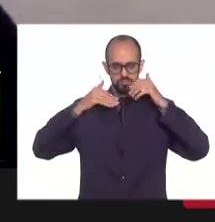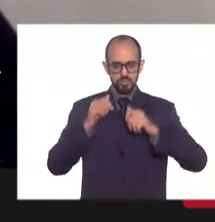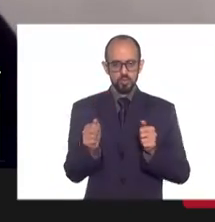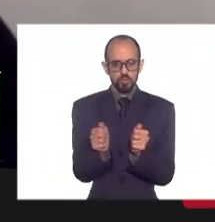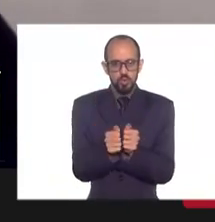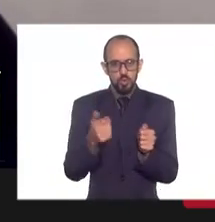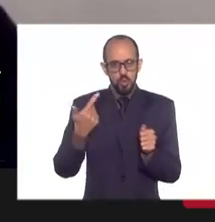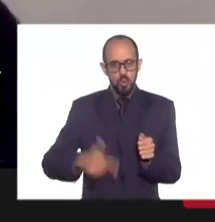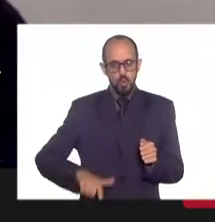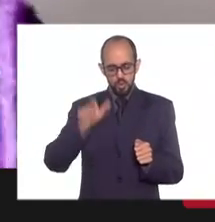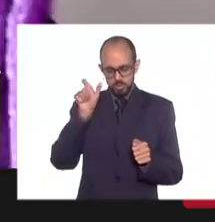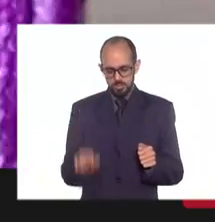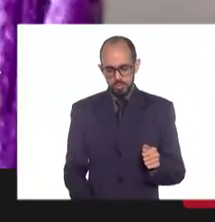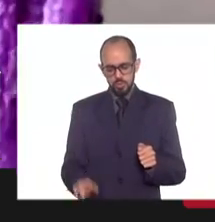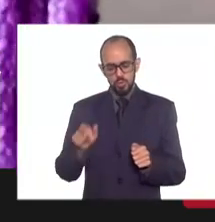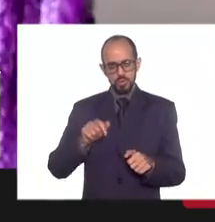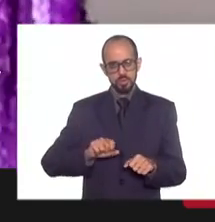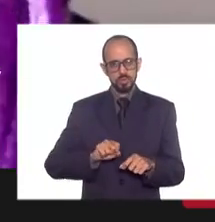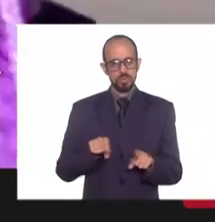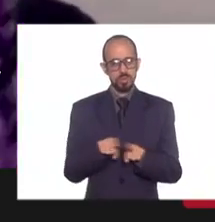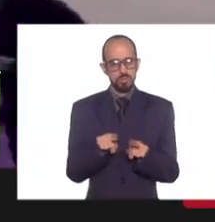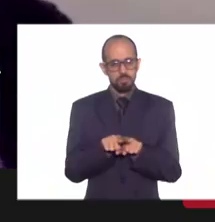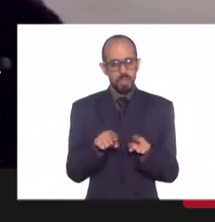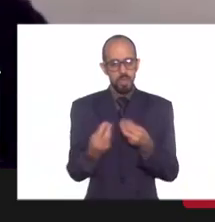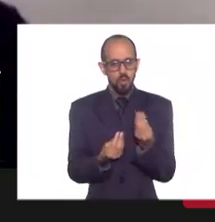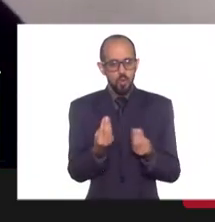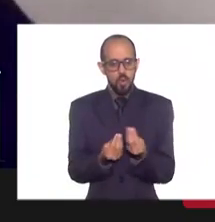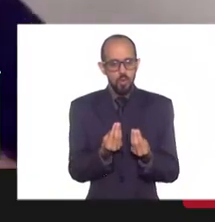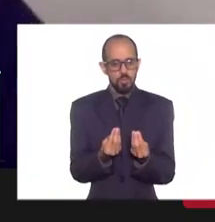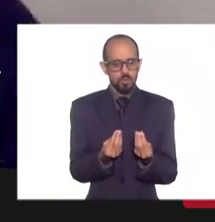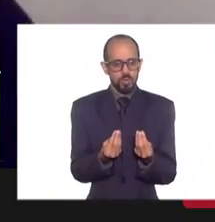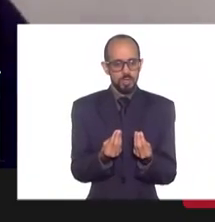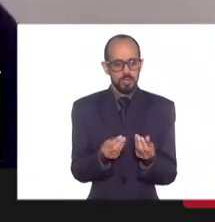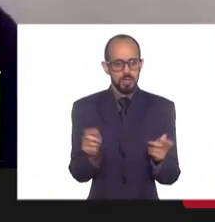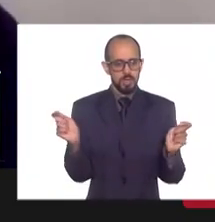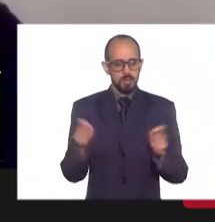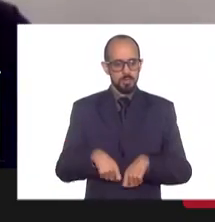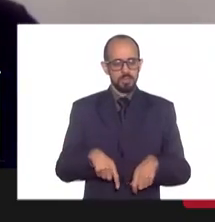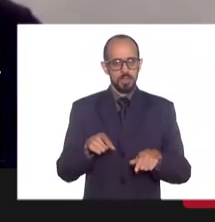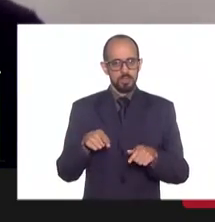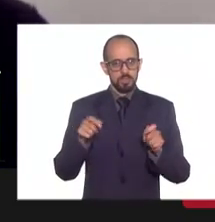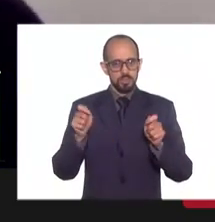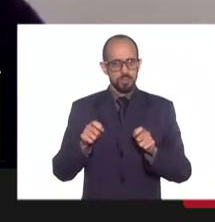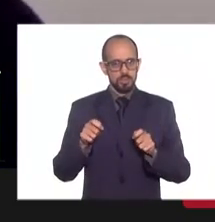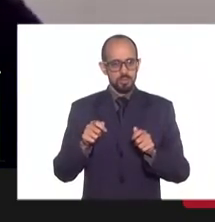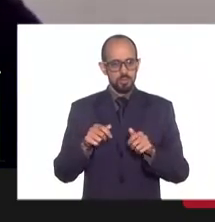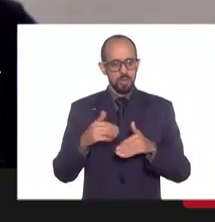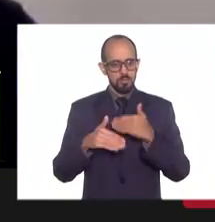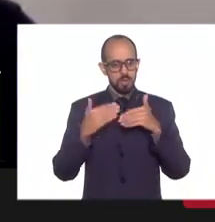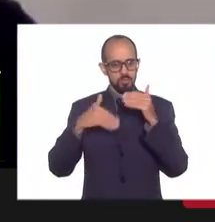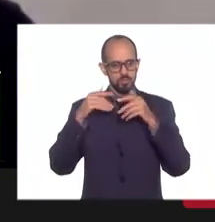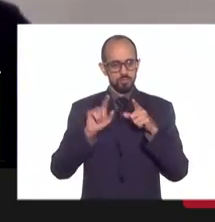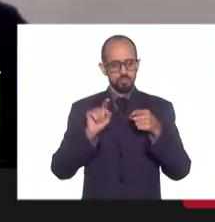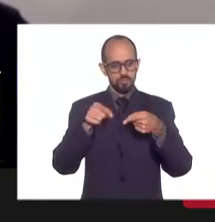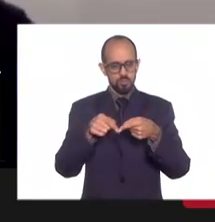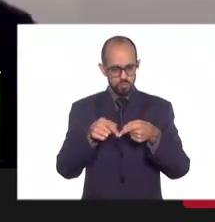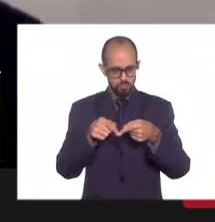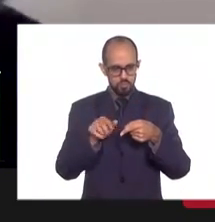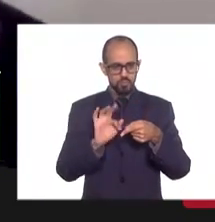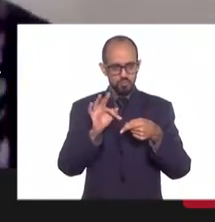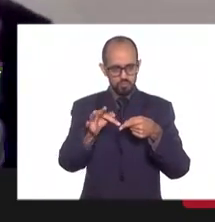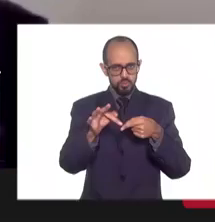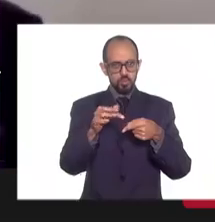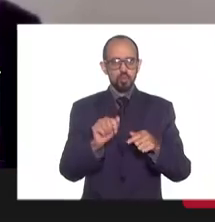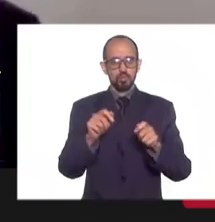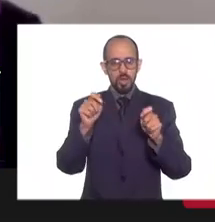sociais e o quanto que o enriquecimento desse espaço só potencializa onde a gente precisa chegar a política pública